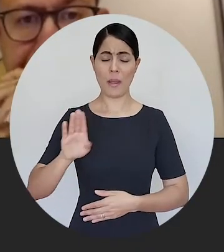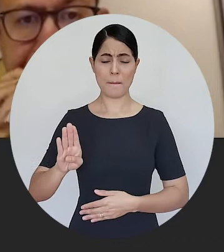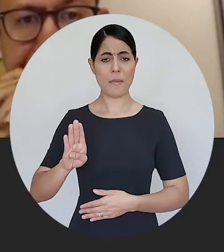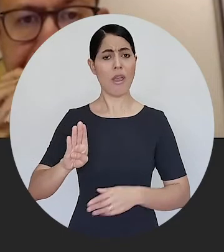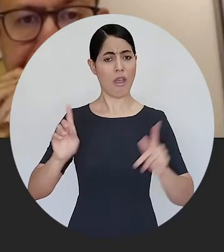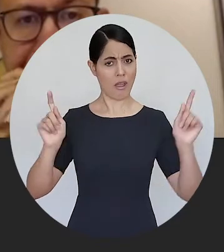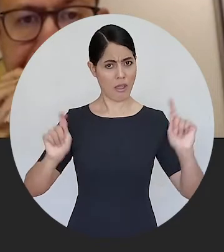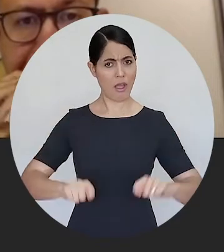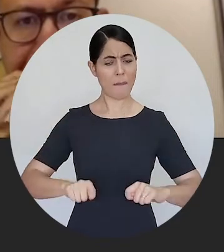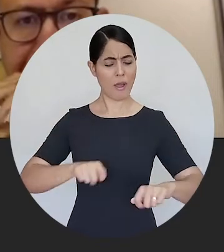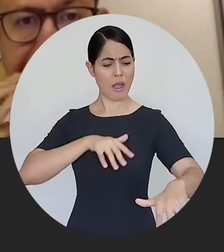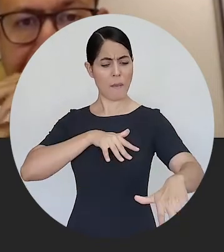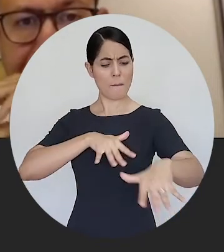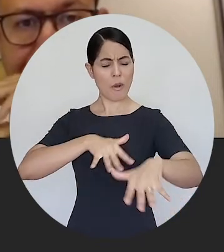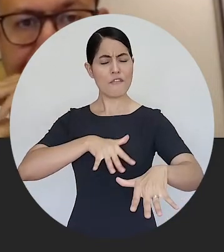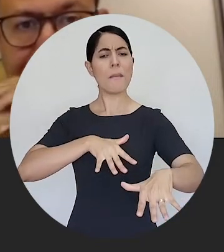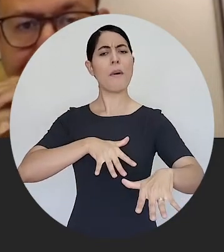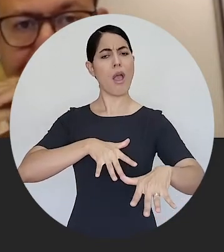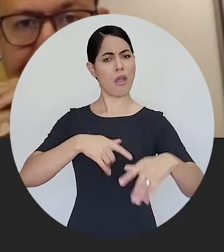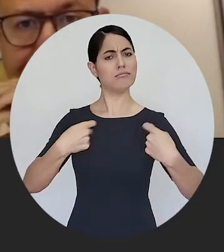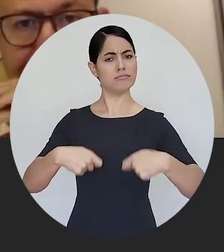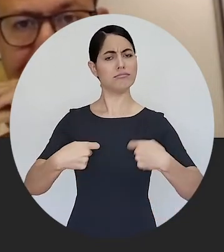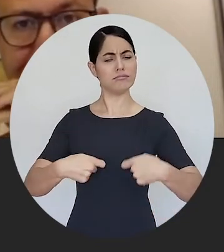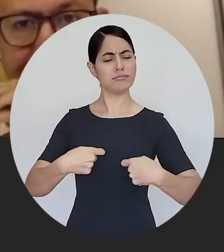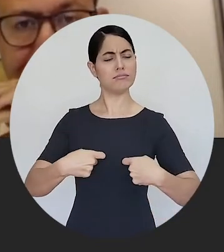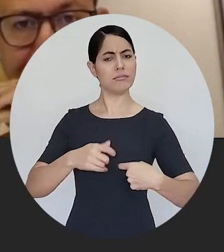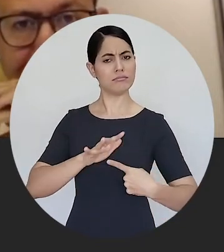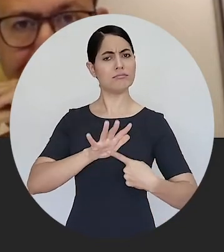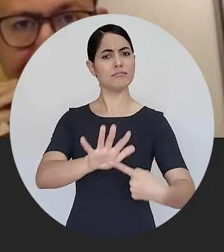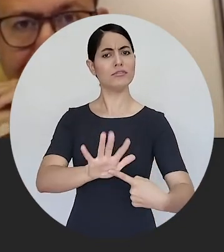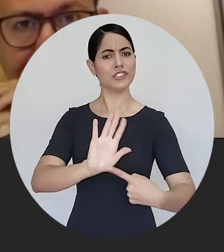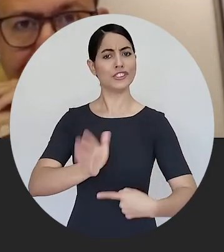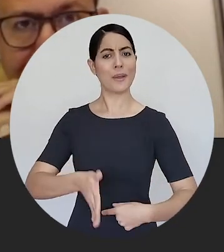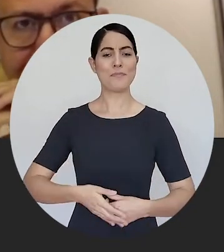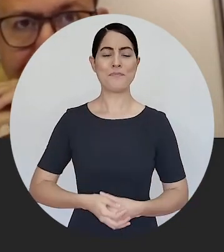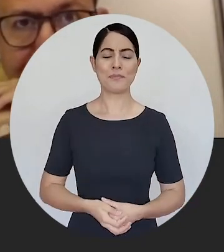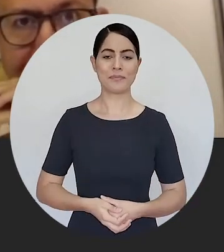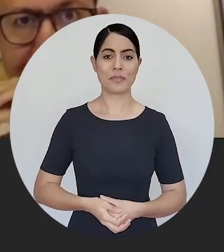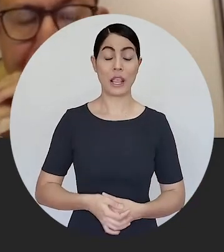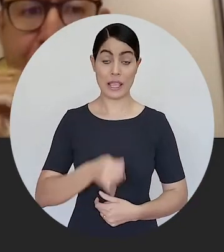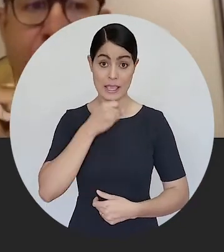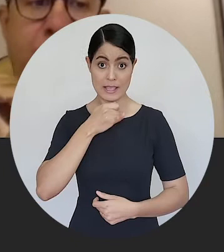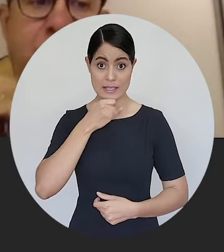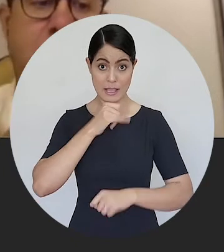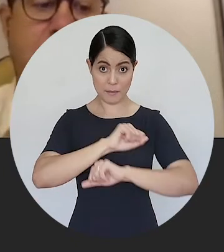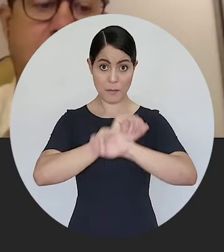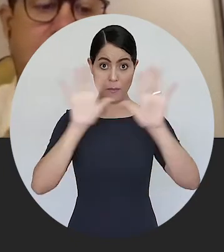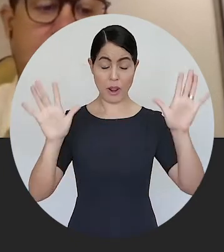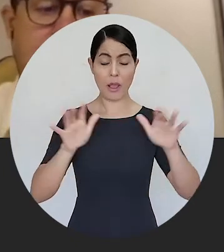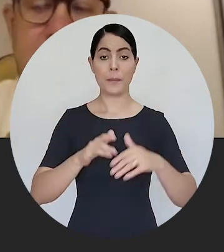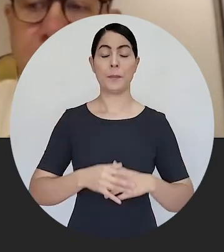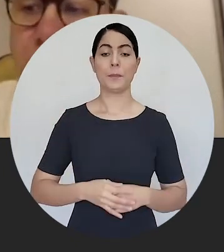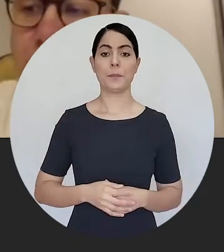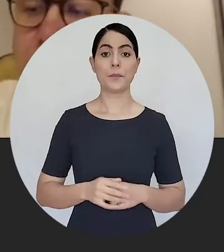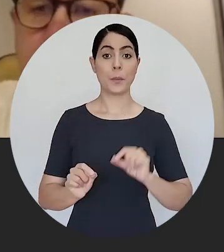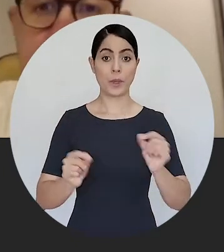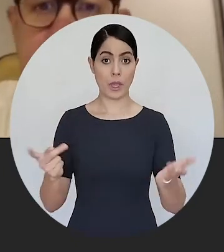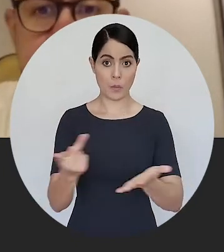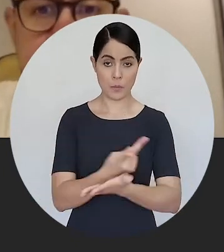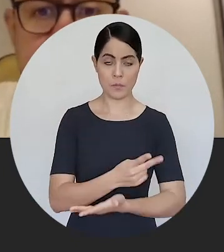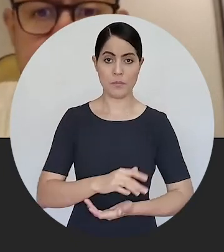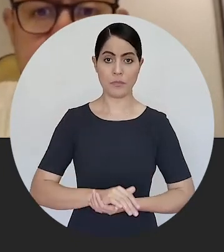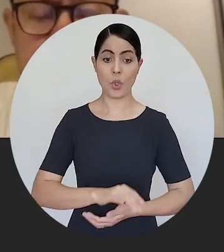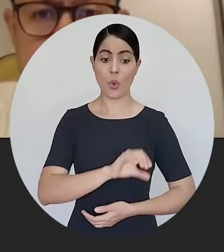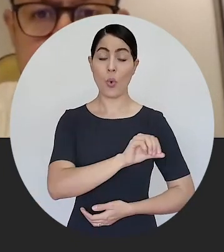grande capacidade de mobilização. Um exemplo notável disso é o que ocorreu recentemente, quando